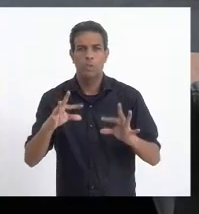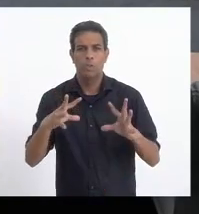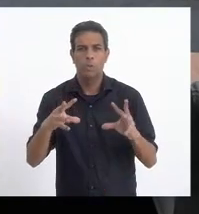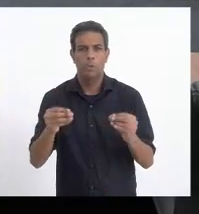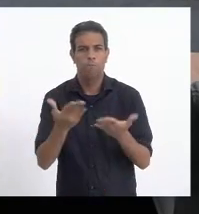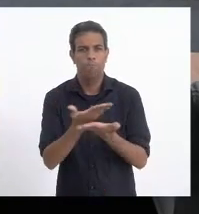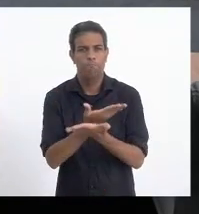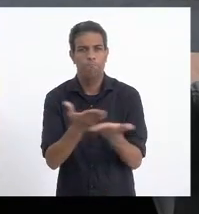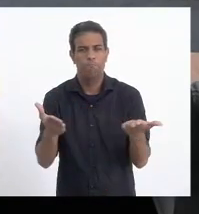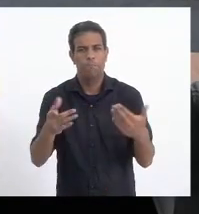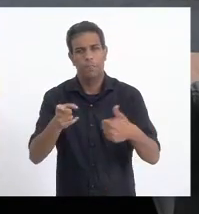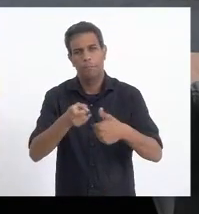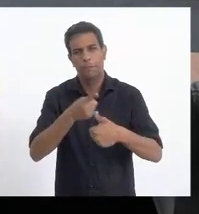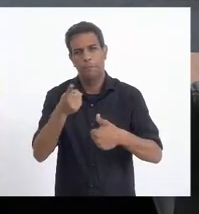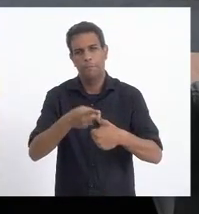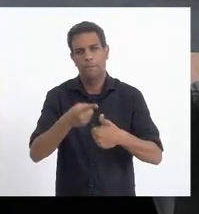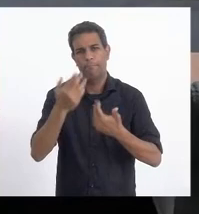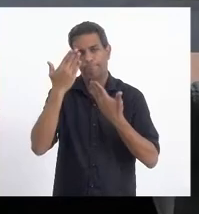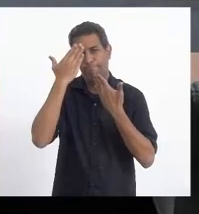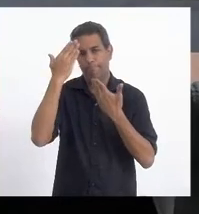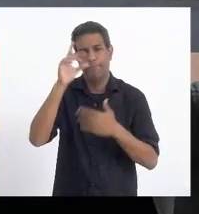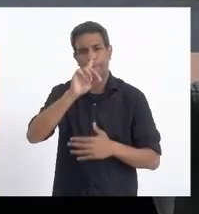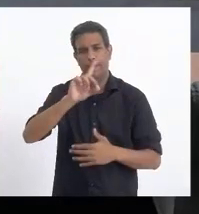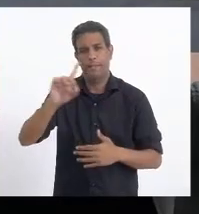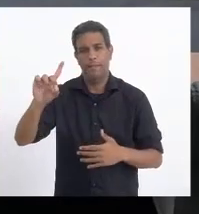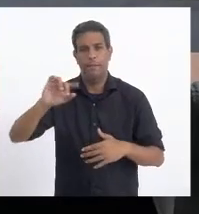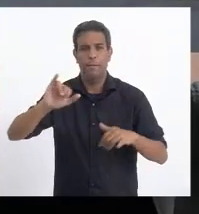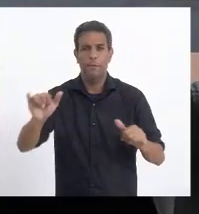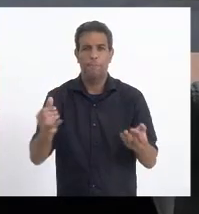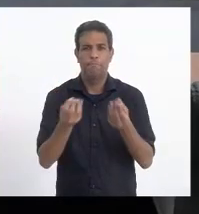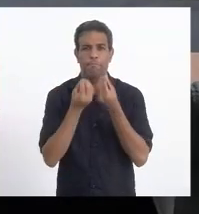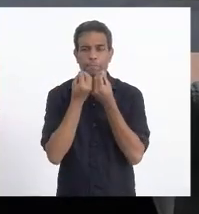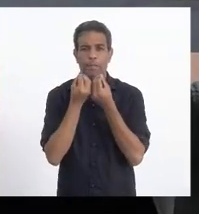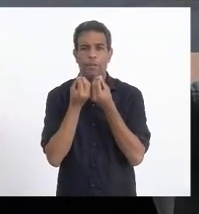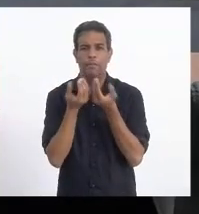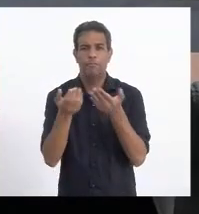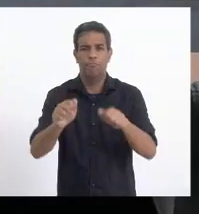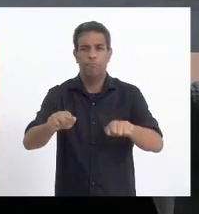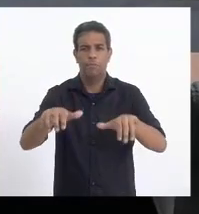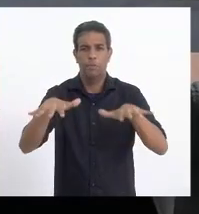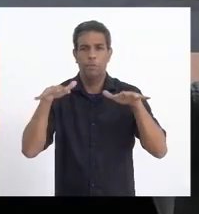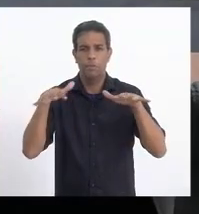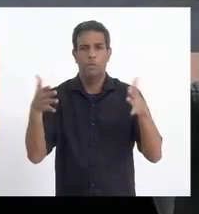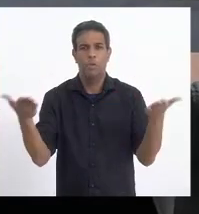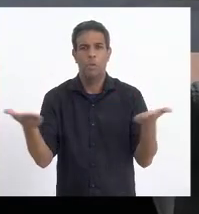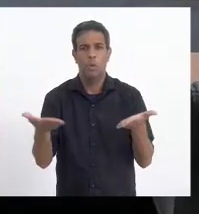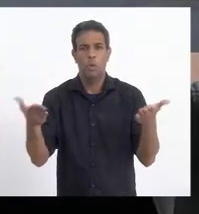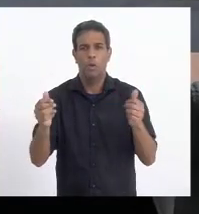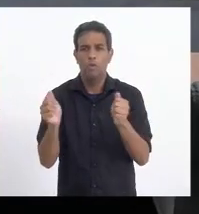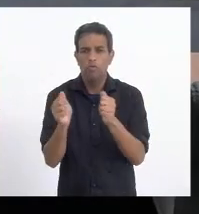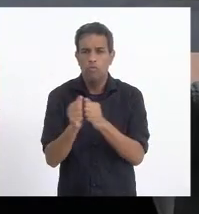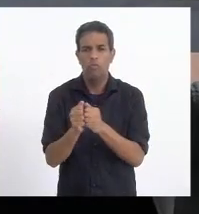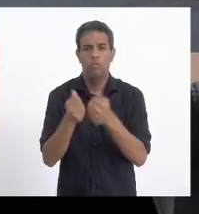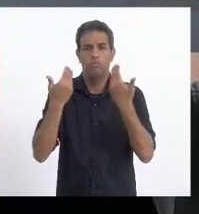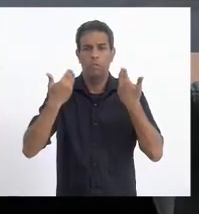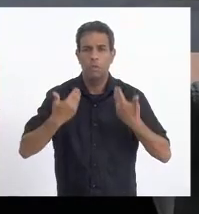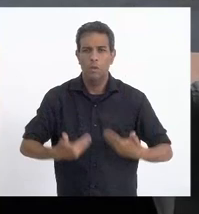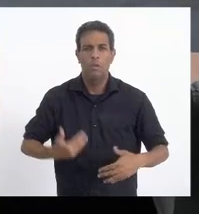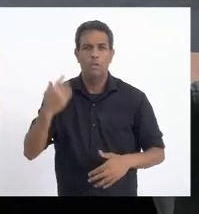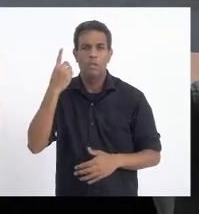e eu quero primeiramente agradecer a Deus essa rica oportunidade de poder estar aqui como deputado estadual